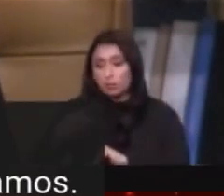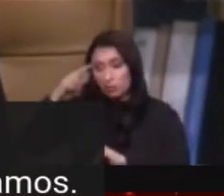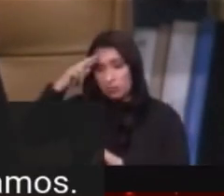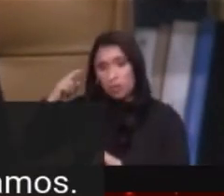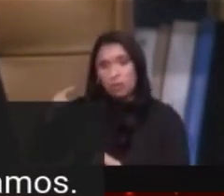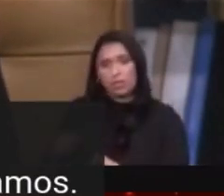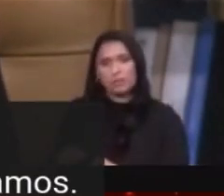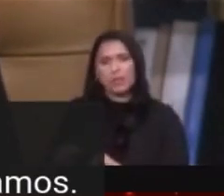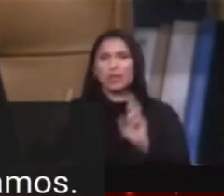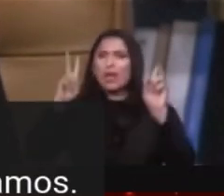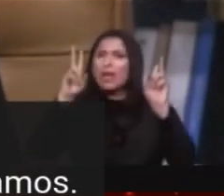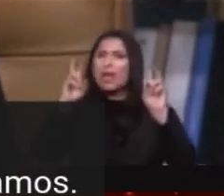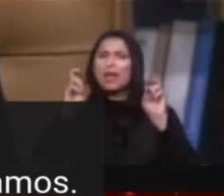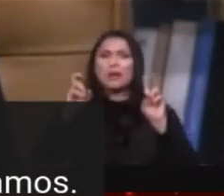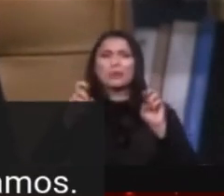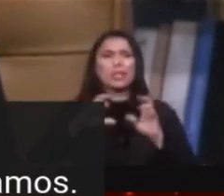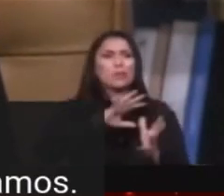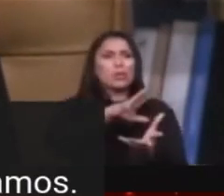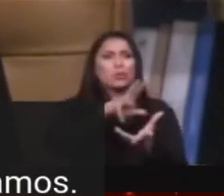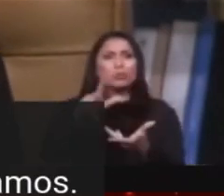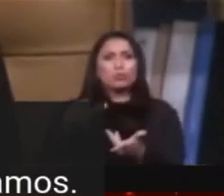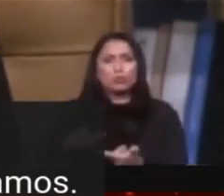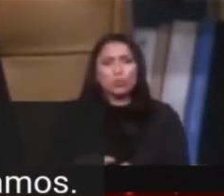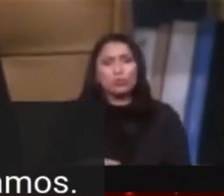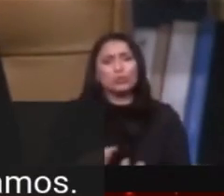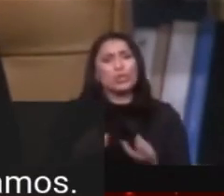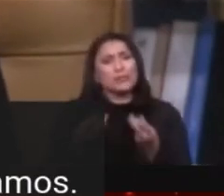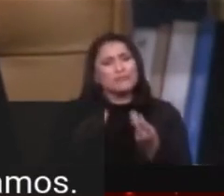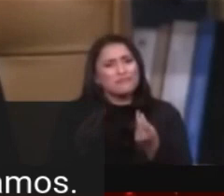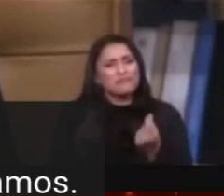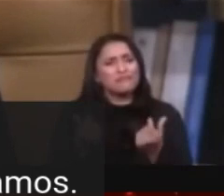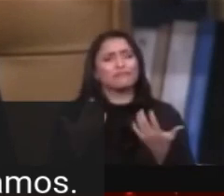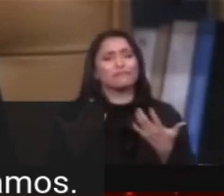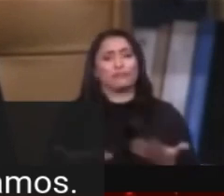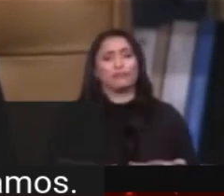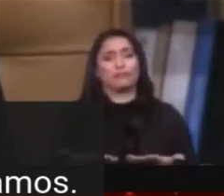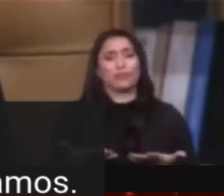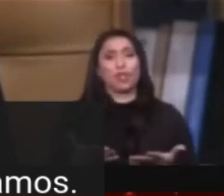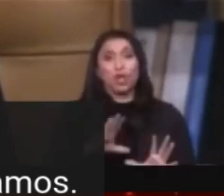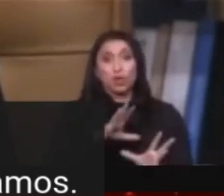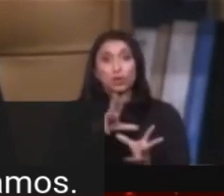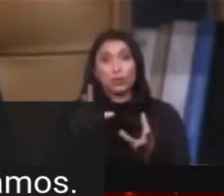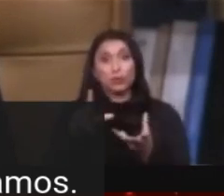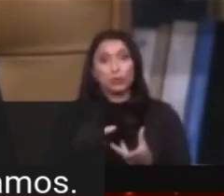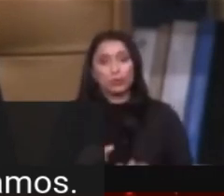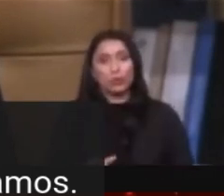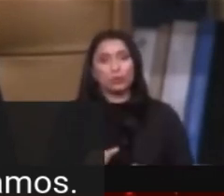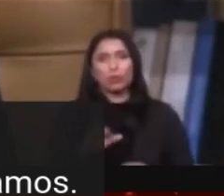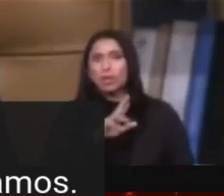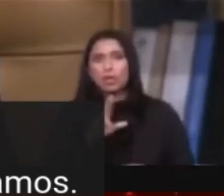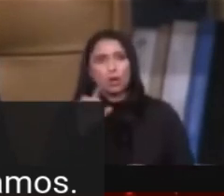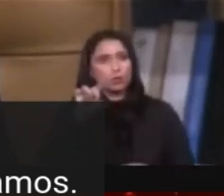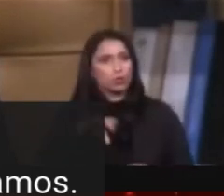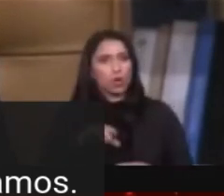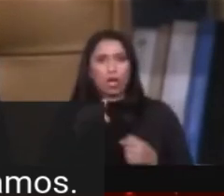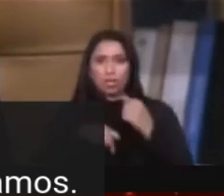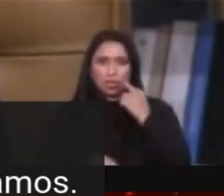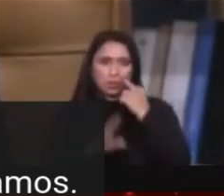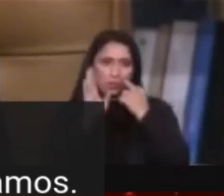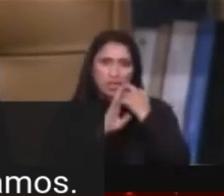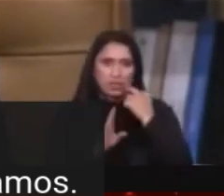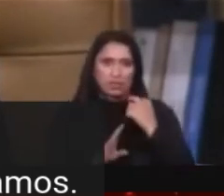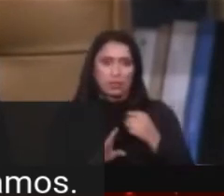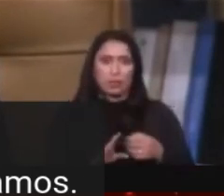um tema delicado em toda parte do mundo. E em muitas partes do mundo, e não só no Brasil, isso acaba